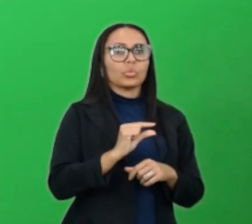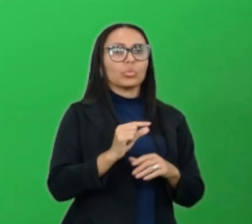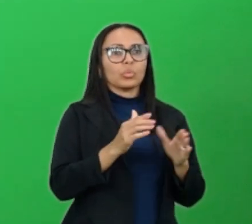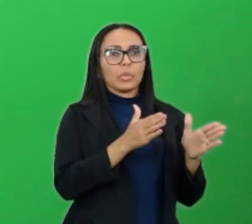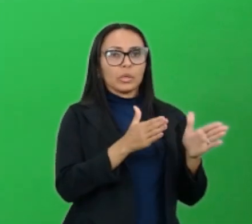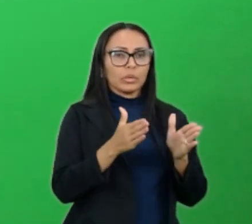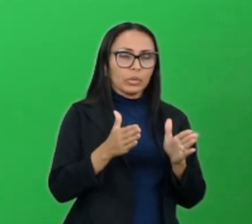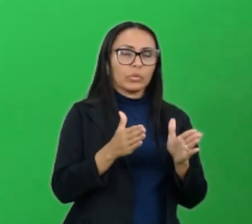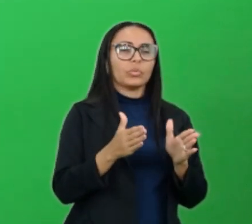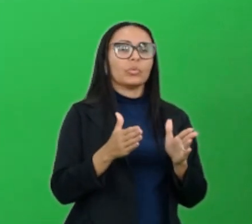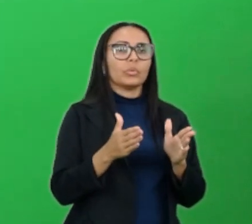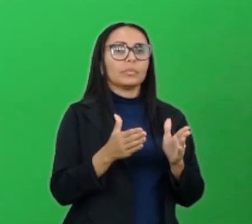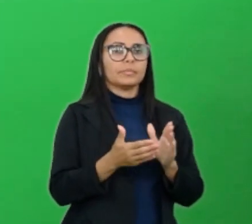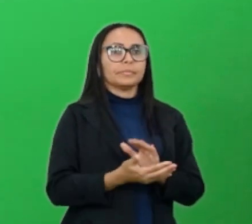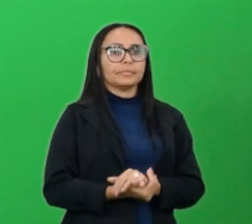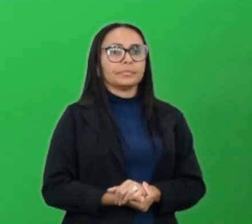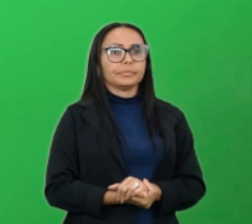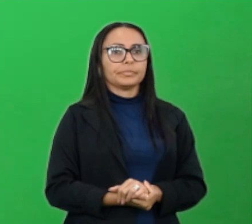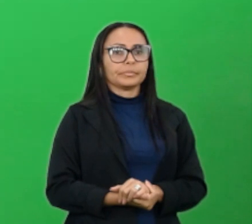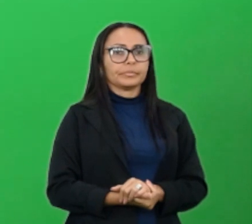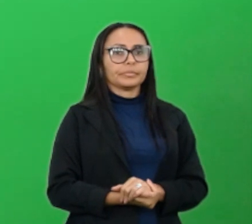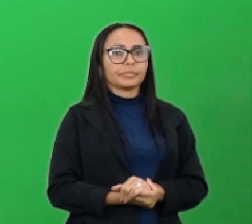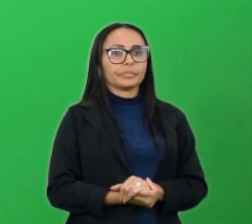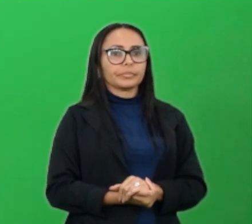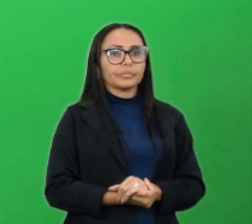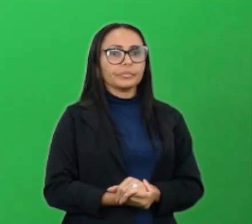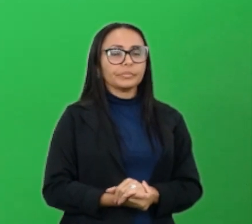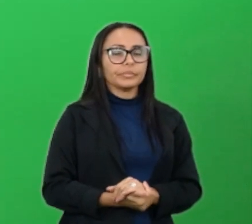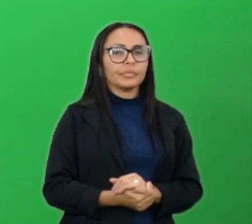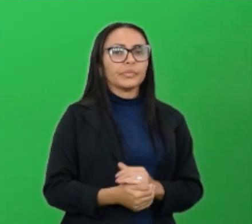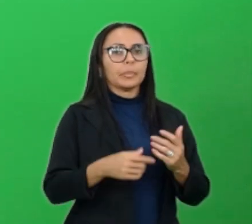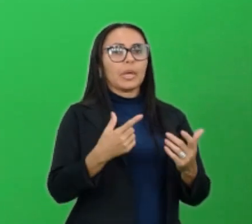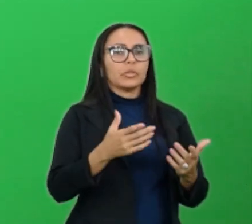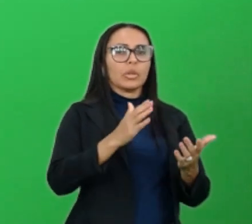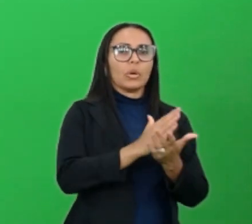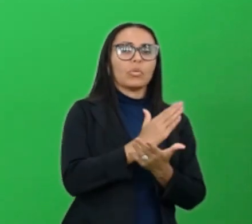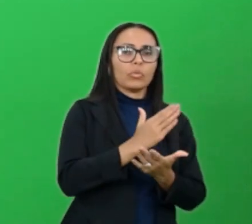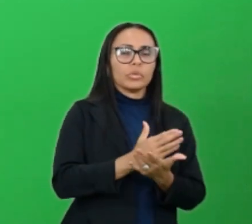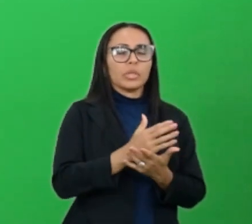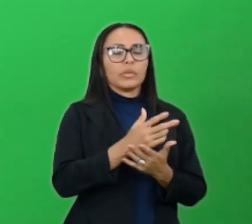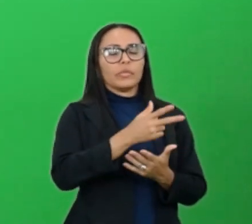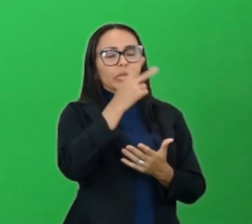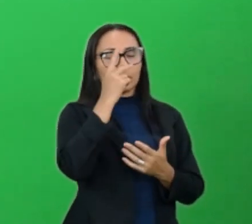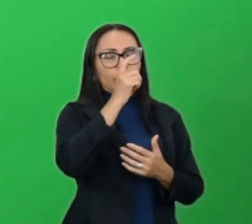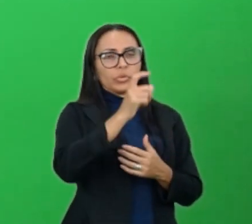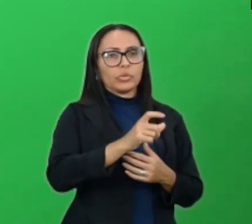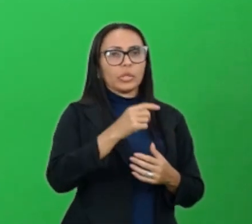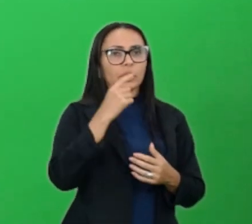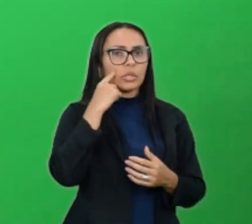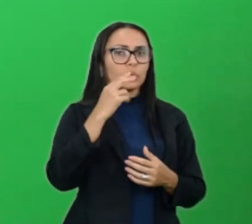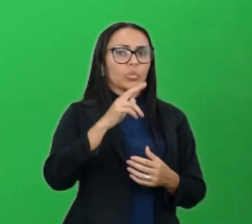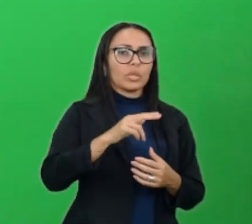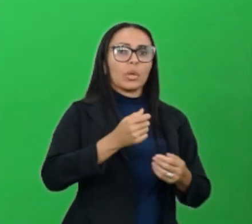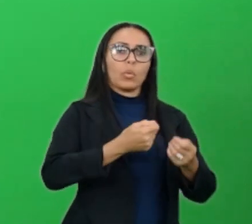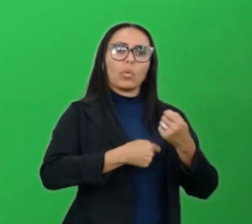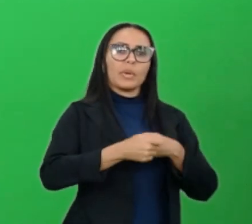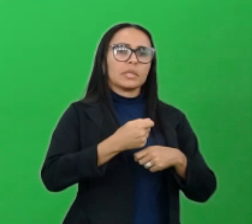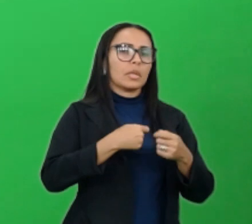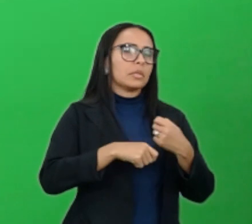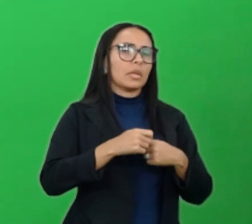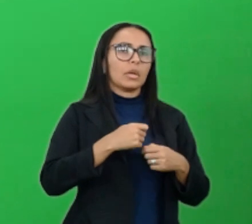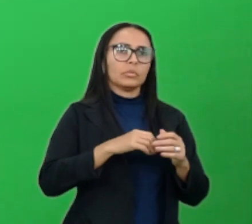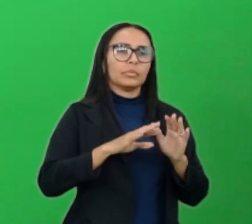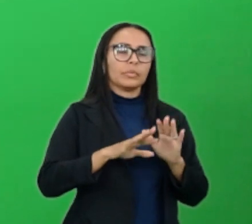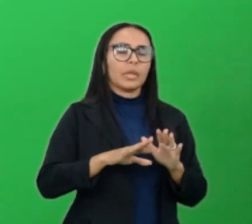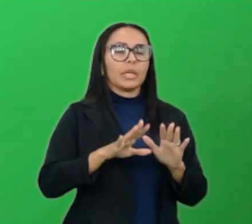mercado. Bom, mas o fato é que muitos inventores fazem pedidos de patentes que nunca serão comercializados. Tá? Então, em função disso,